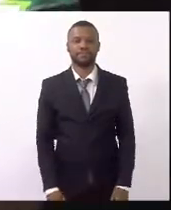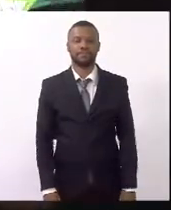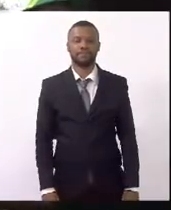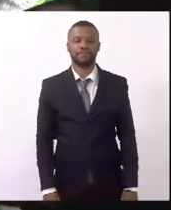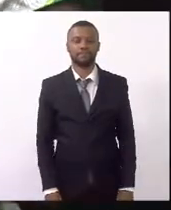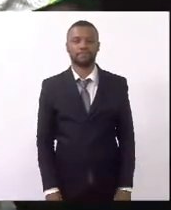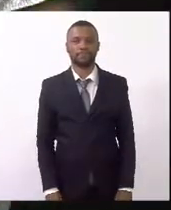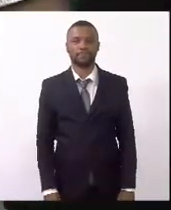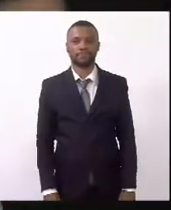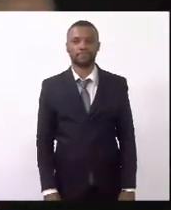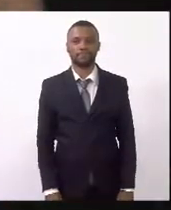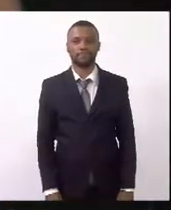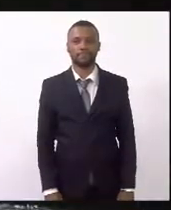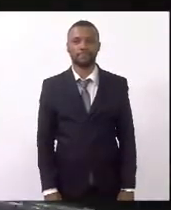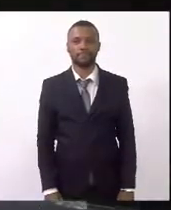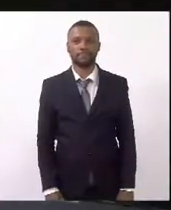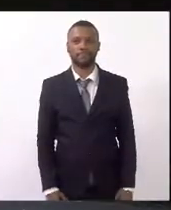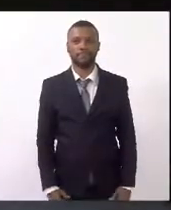E aí